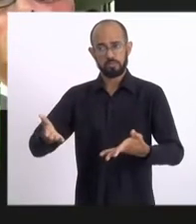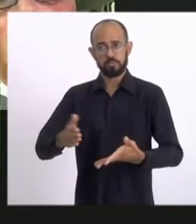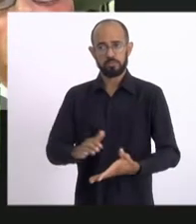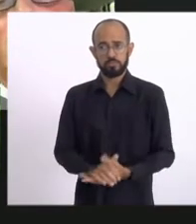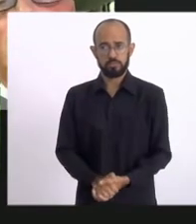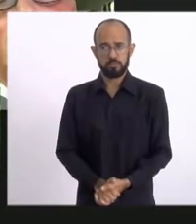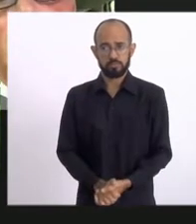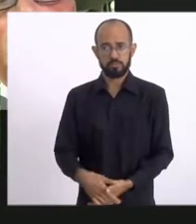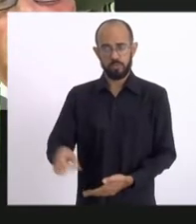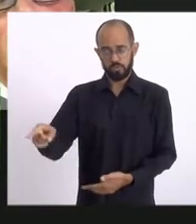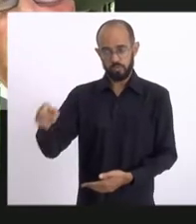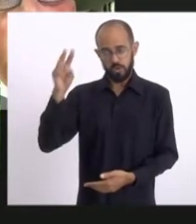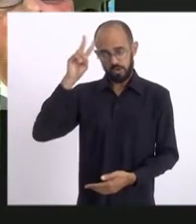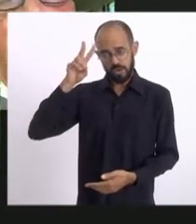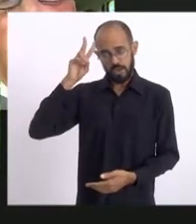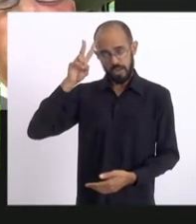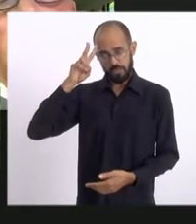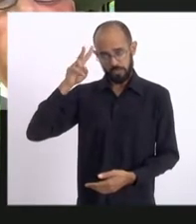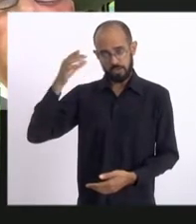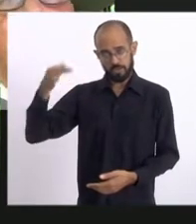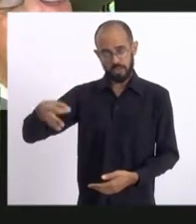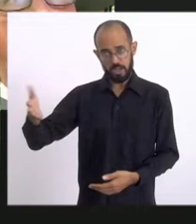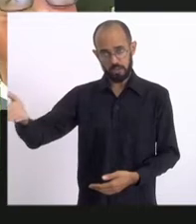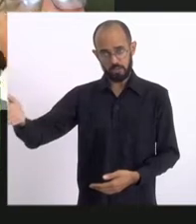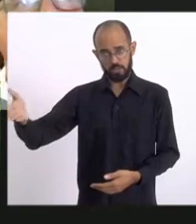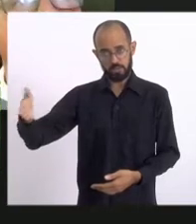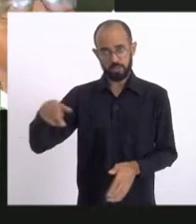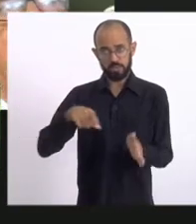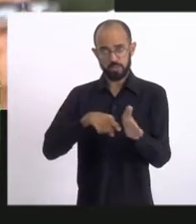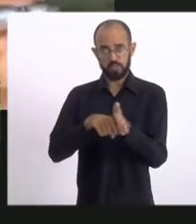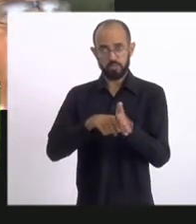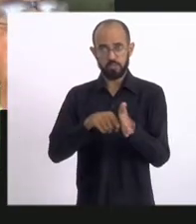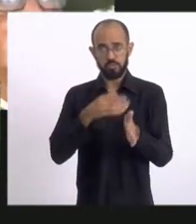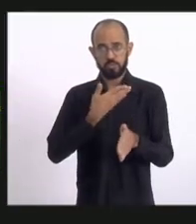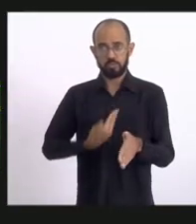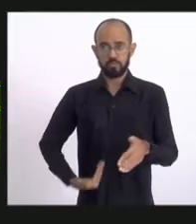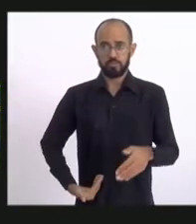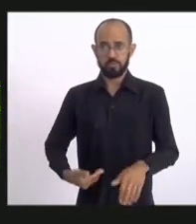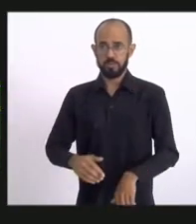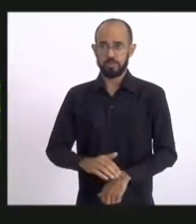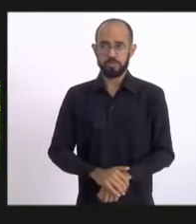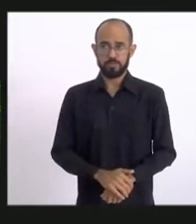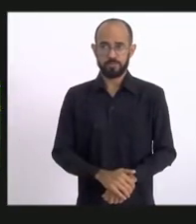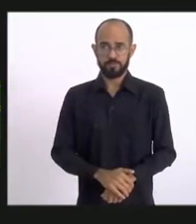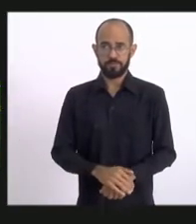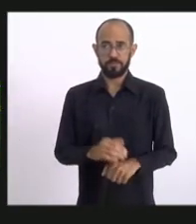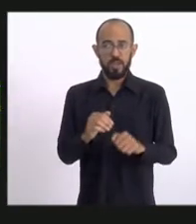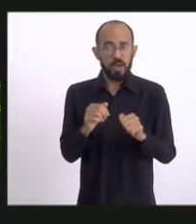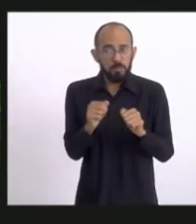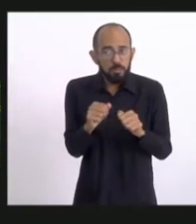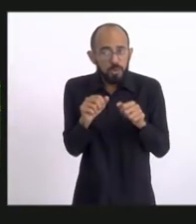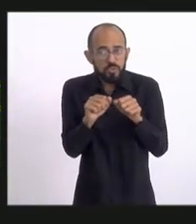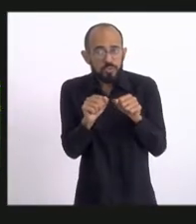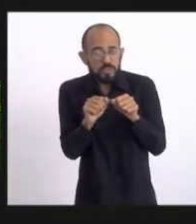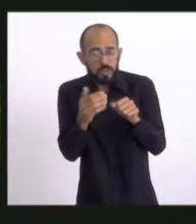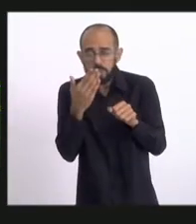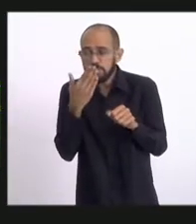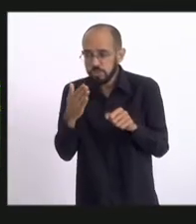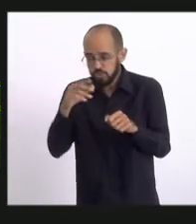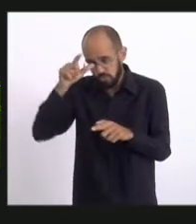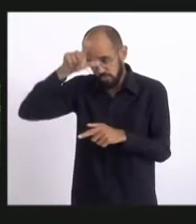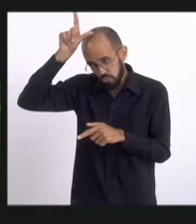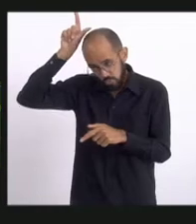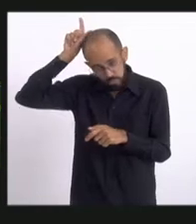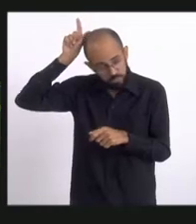O senhor está lembrado desse outro projeto das consultas públicas. Deixa eu fazer um apelo para o Luiz Paulo. Deixa eu fazer, presidente, é rapidinho.